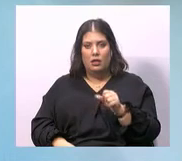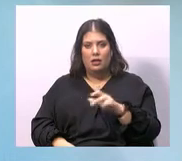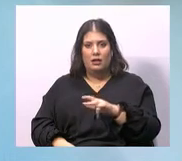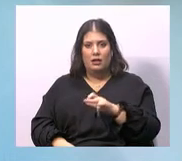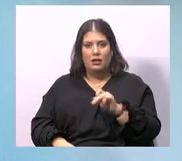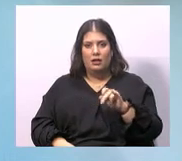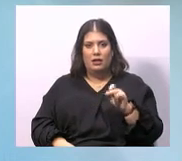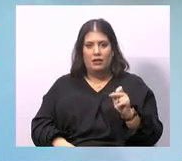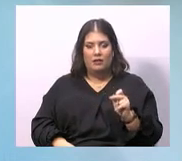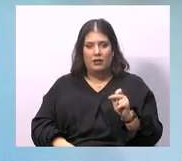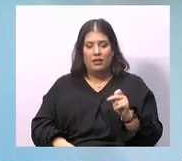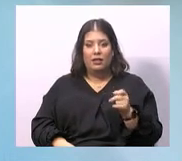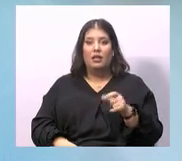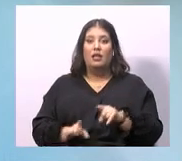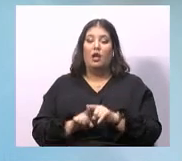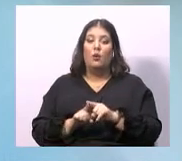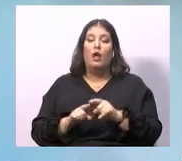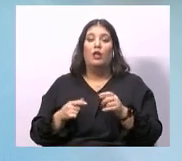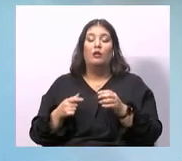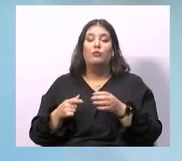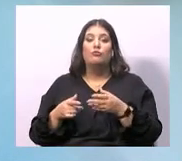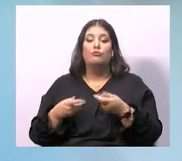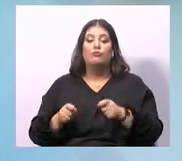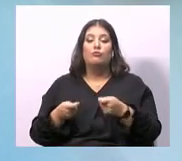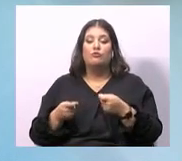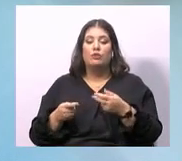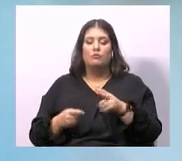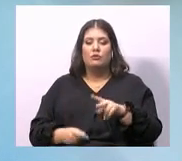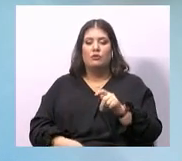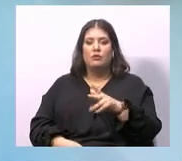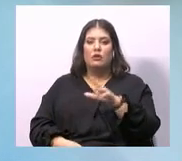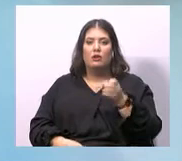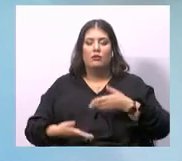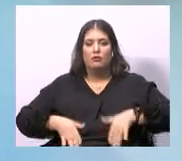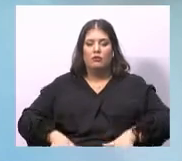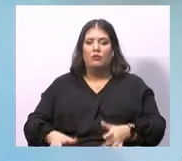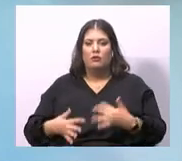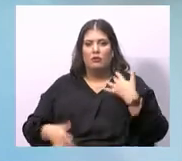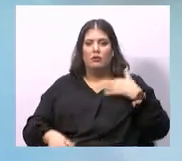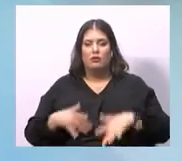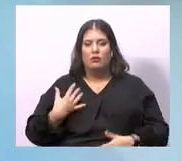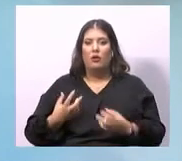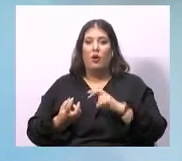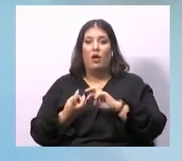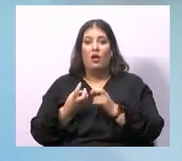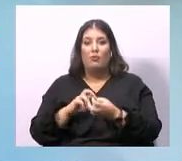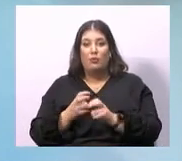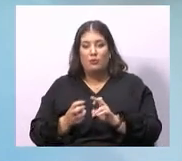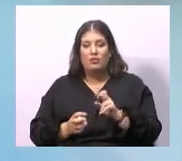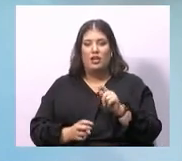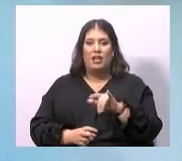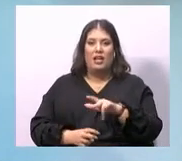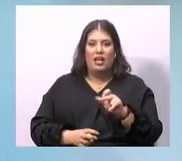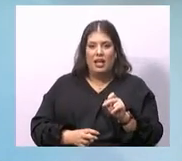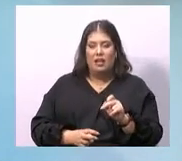Pronto, que mede a condução nervosa. Portanto, isso já descartou, eventualmente problemas da coluna, de hérnias e outros,